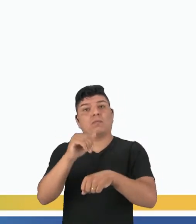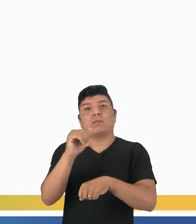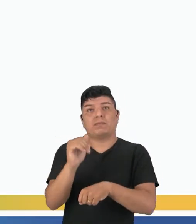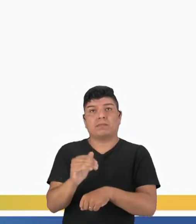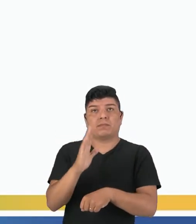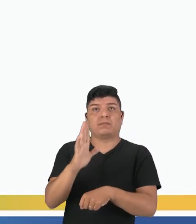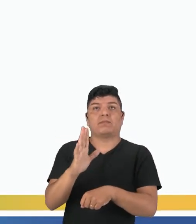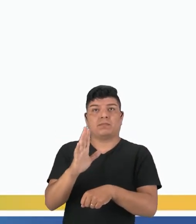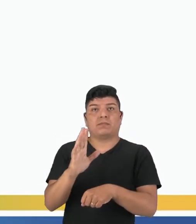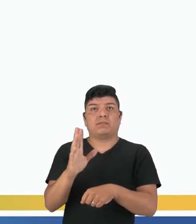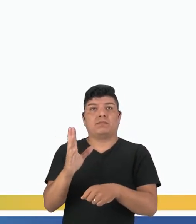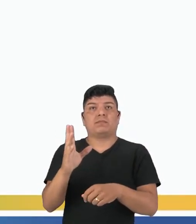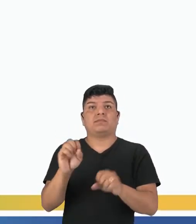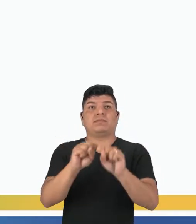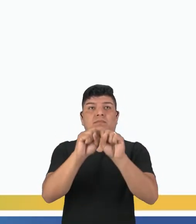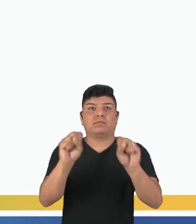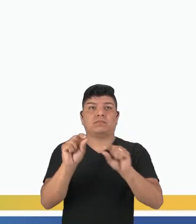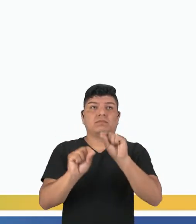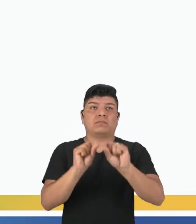aspecto uniforme, tanto